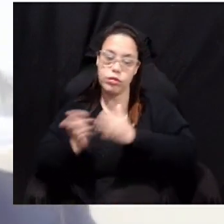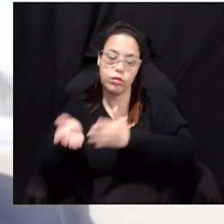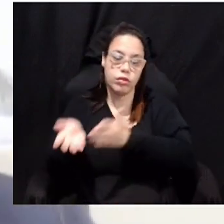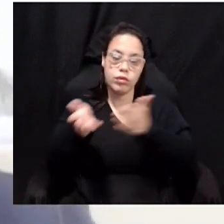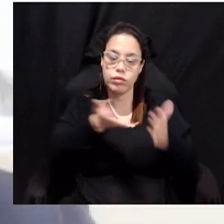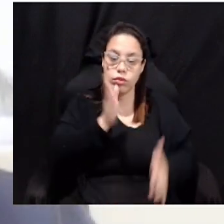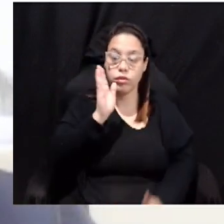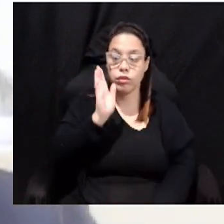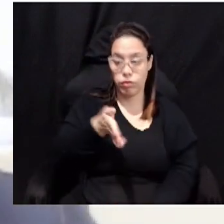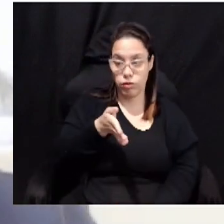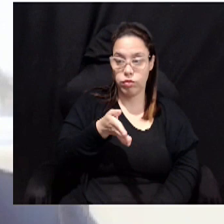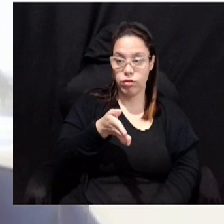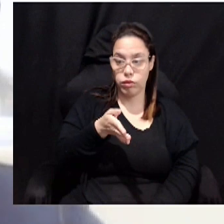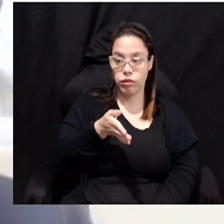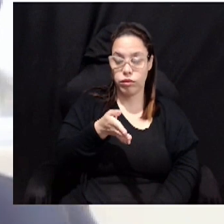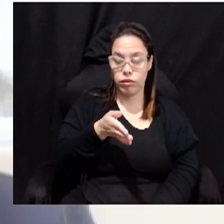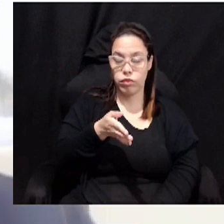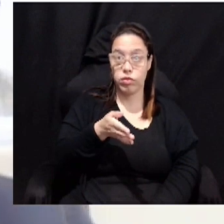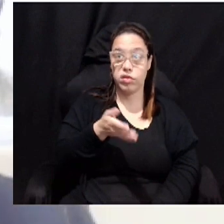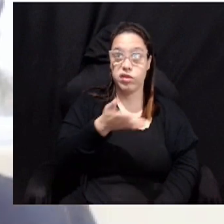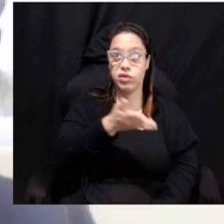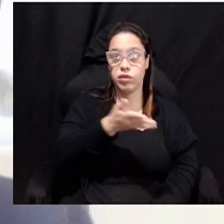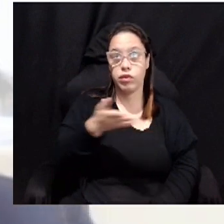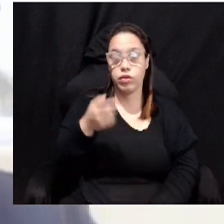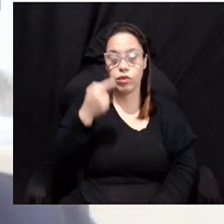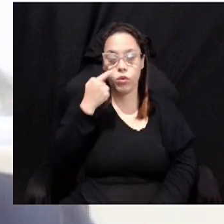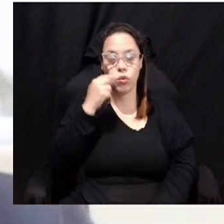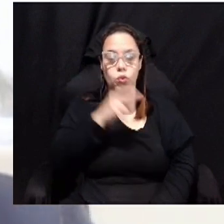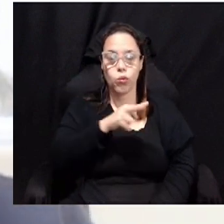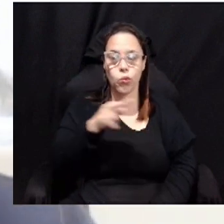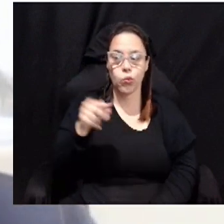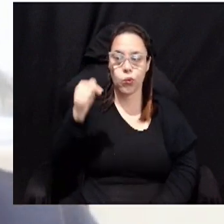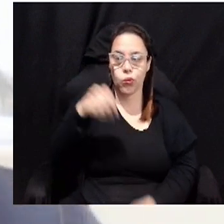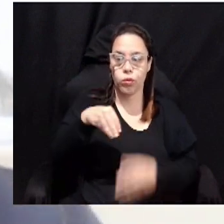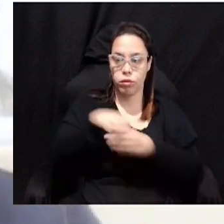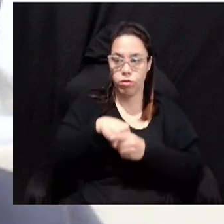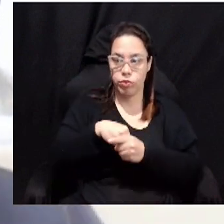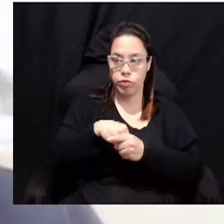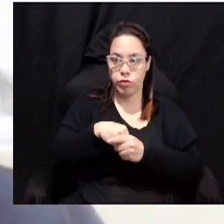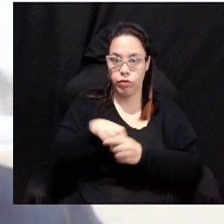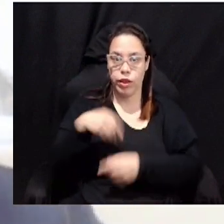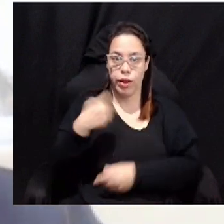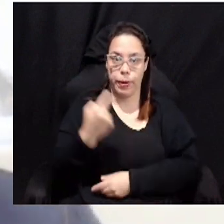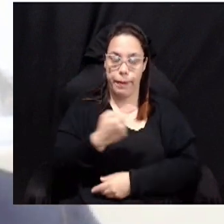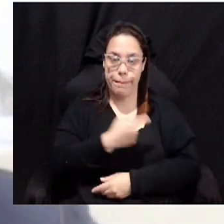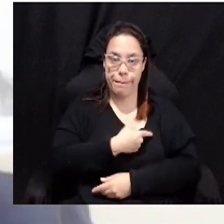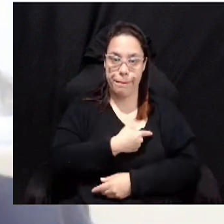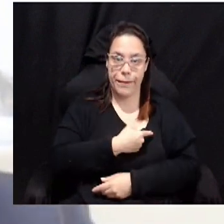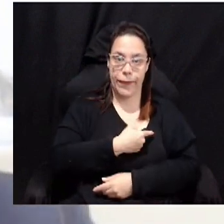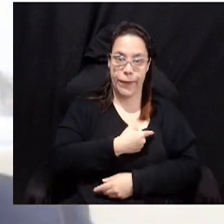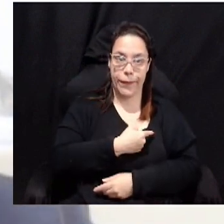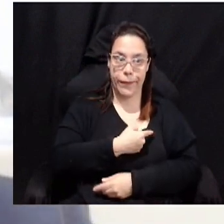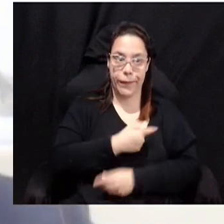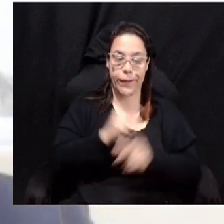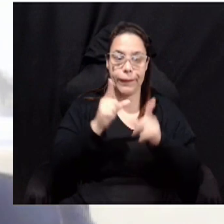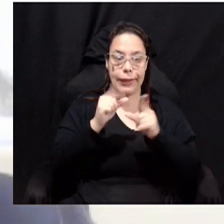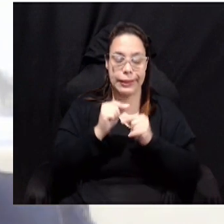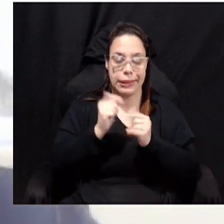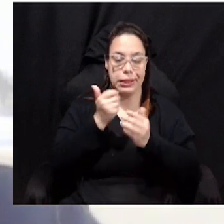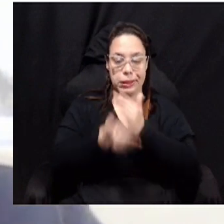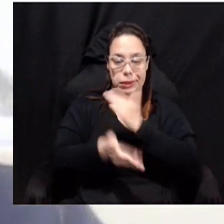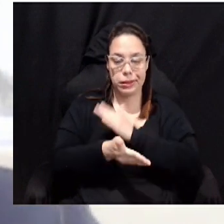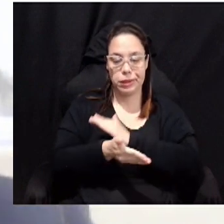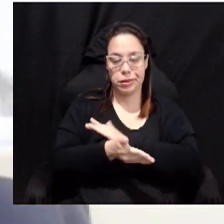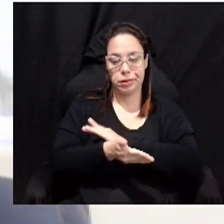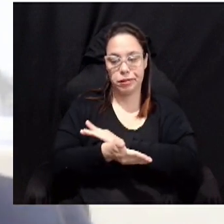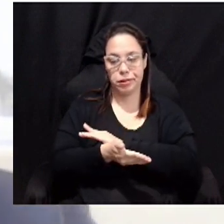essa questão de fora, visto que aqui dentro somos referência nesse quesito de redução de perdas, mas é